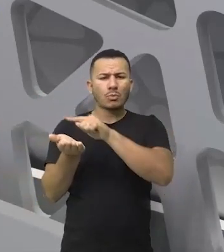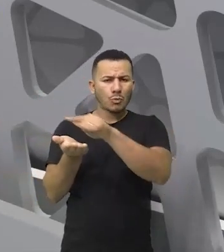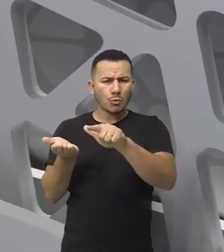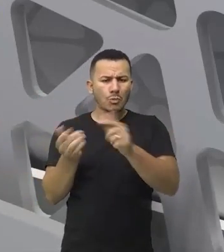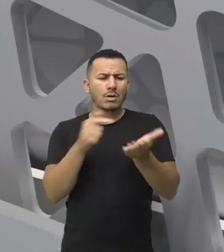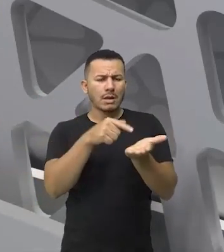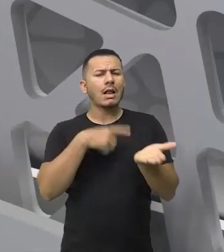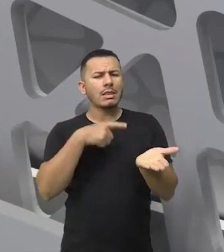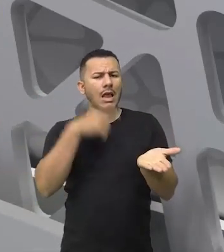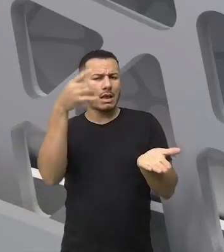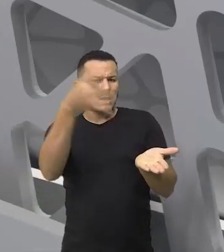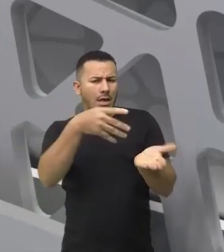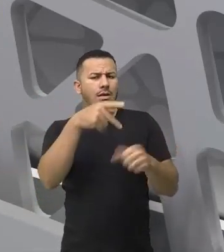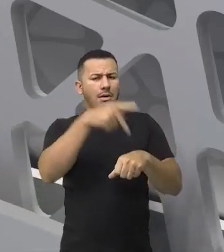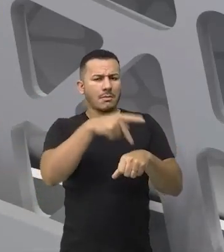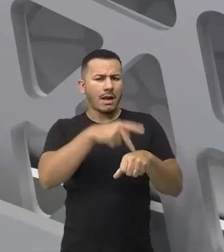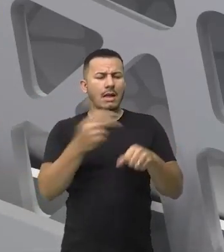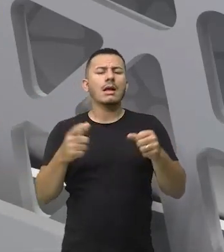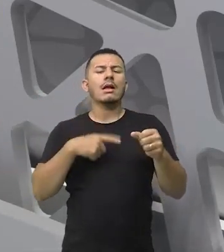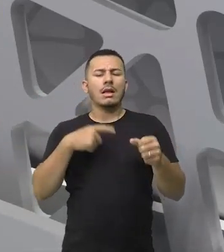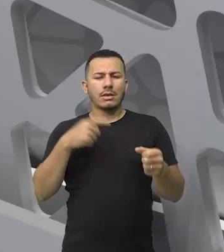lado? Essa balança vai entrar em